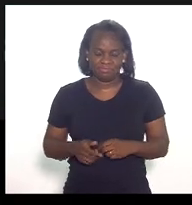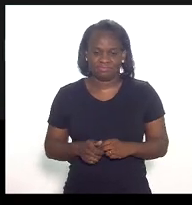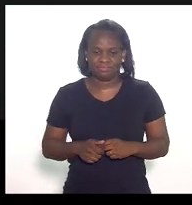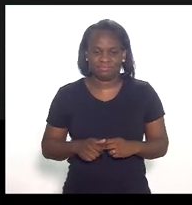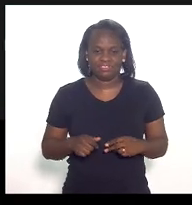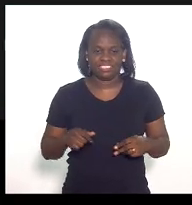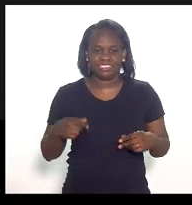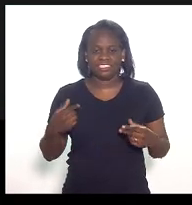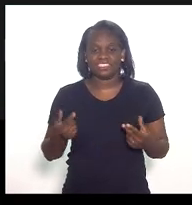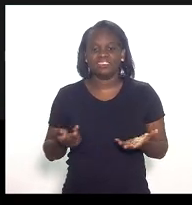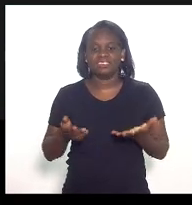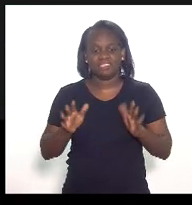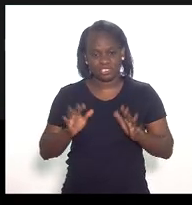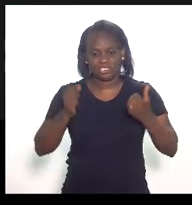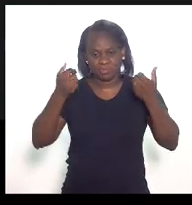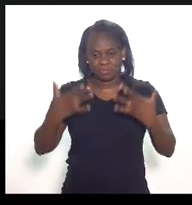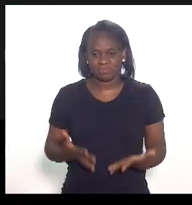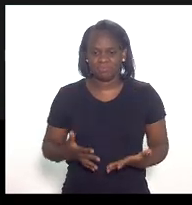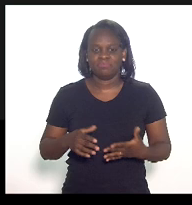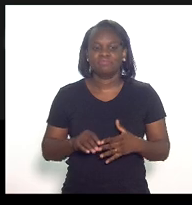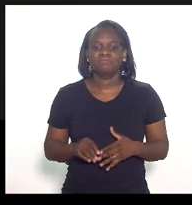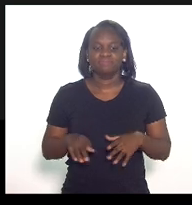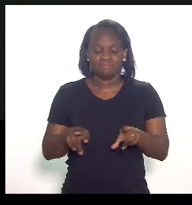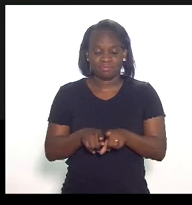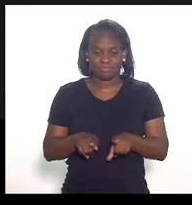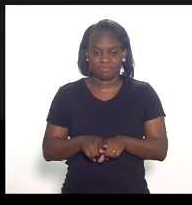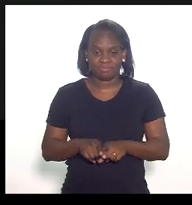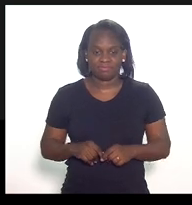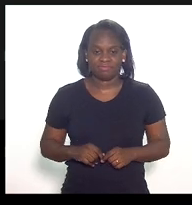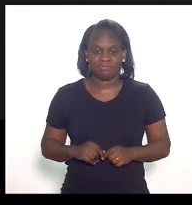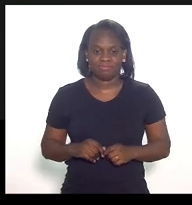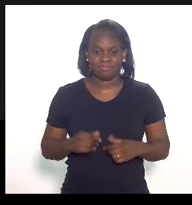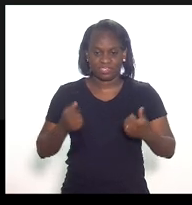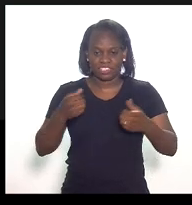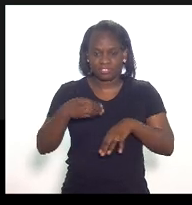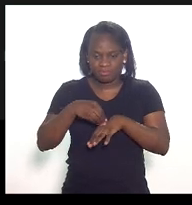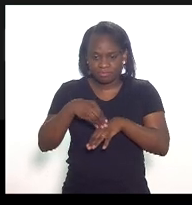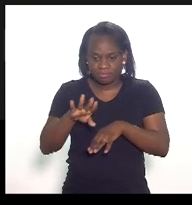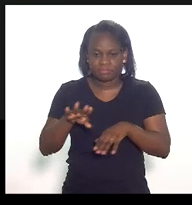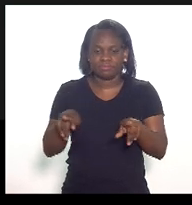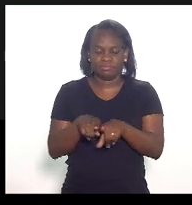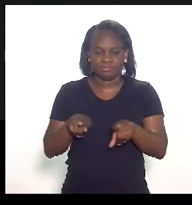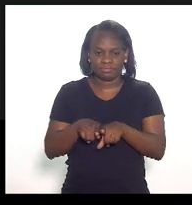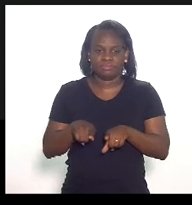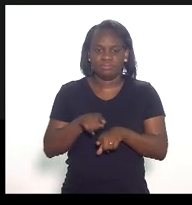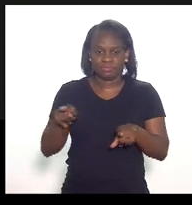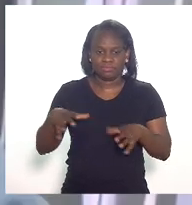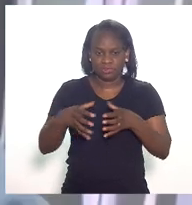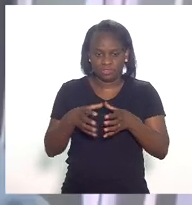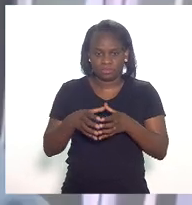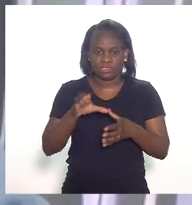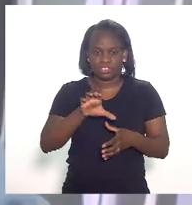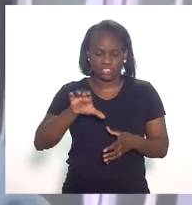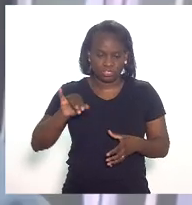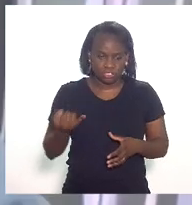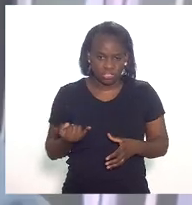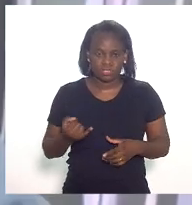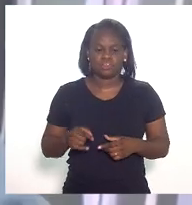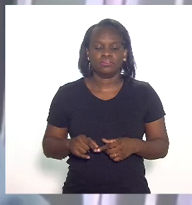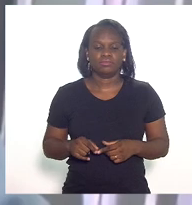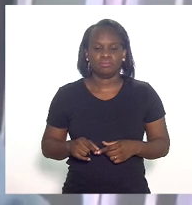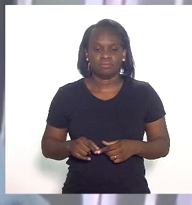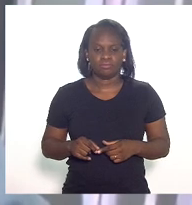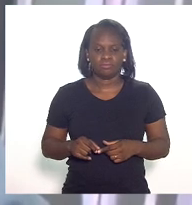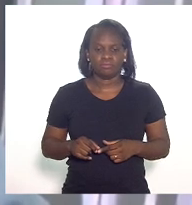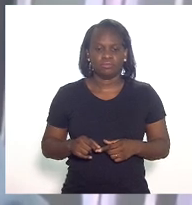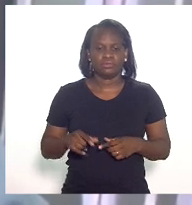só para esclarecer. E também, uma reflexão que eu queria compartilhar com os companheiros da CCJ, com os membros.